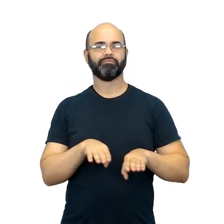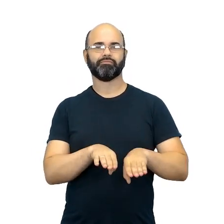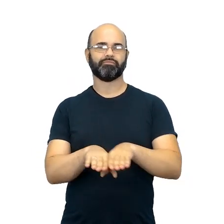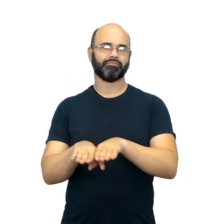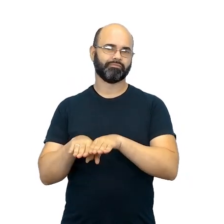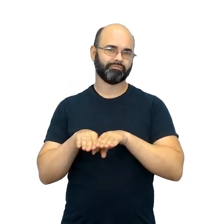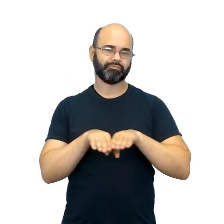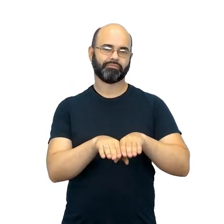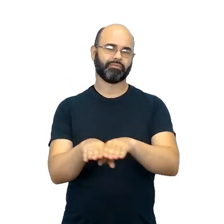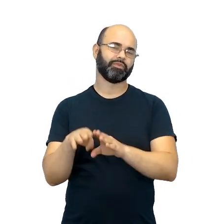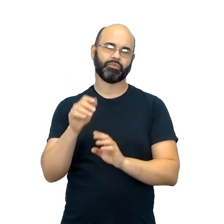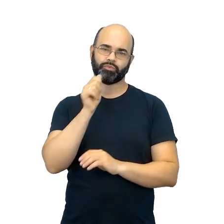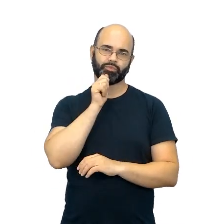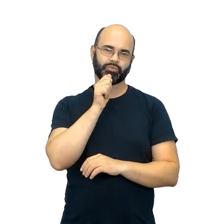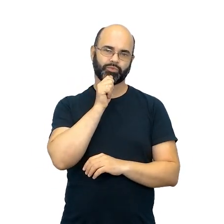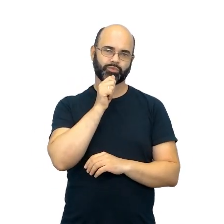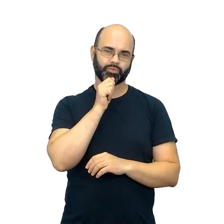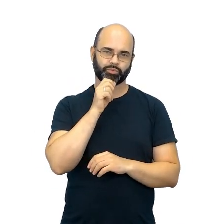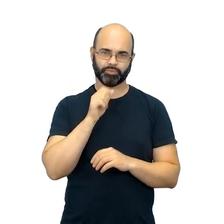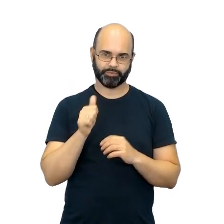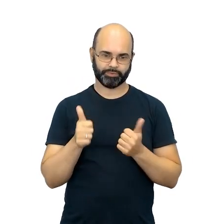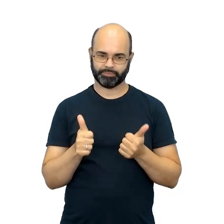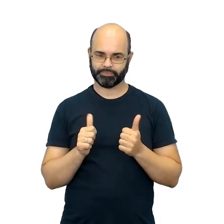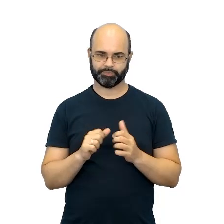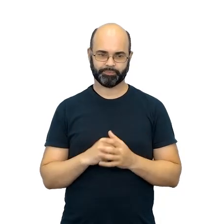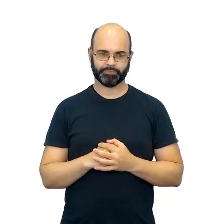gente sempre vê lá, tá bom?